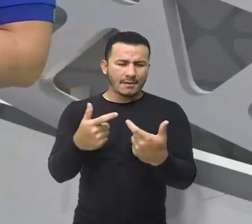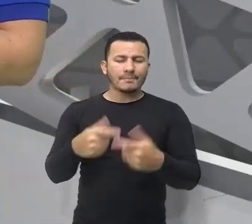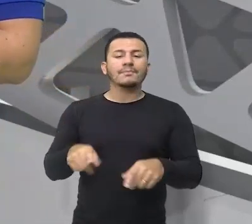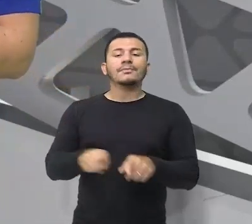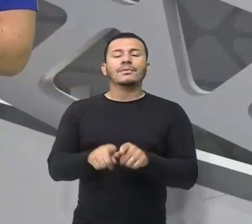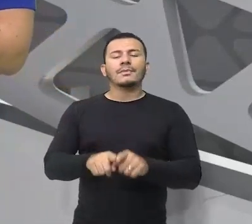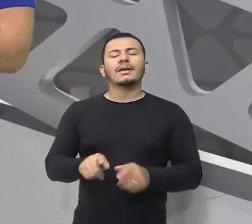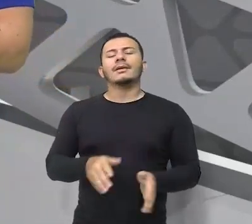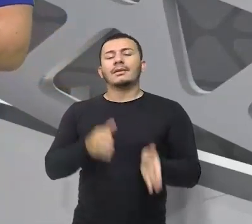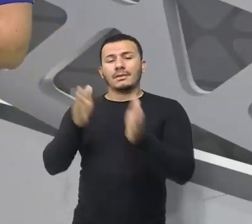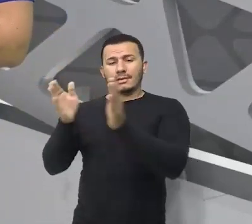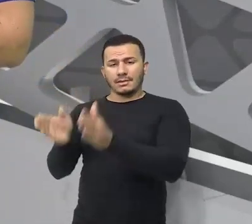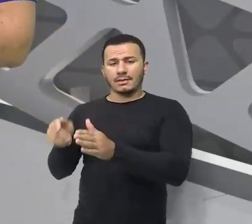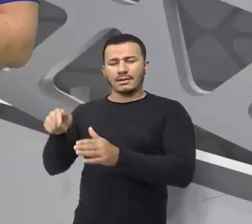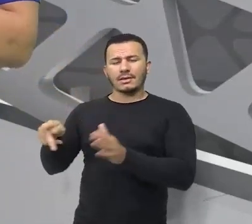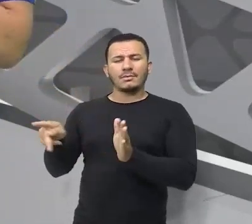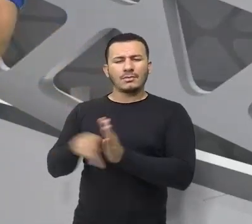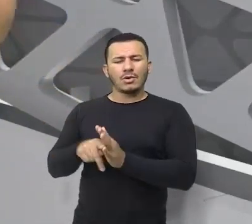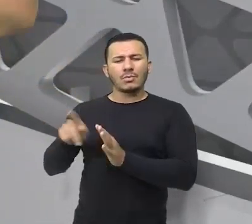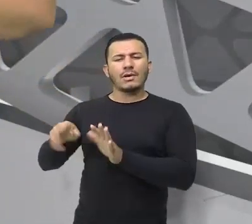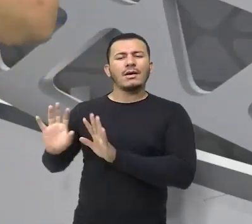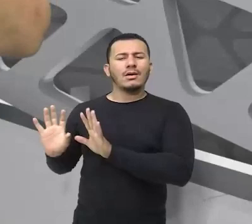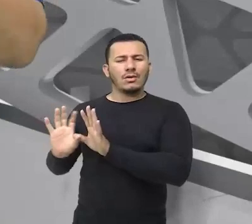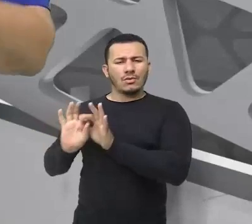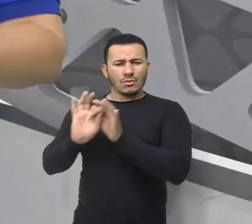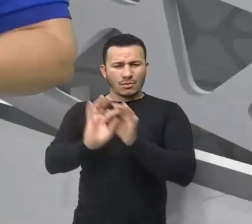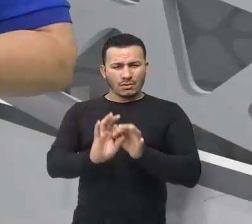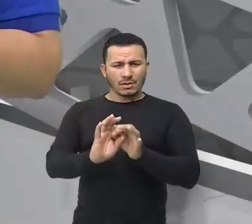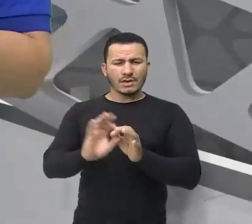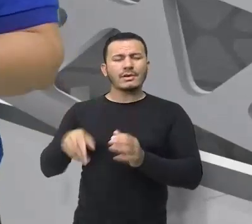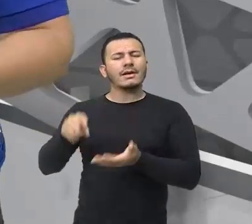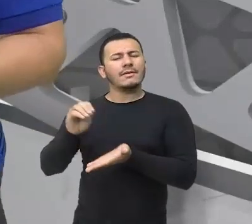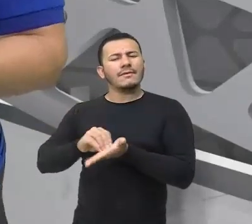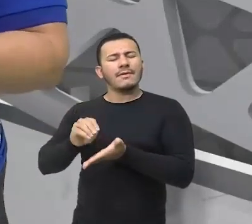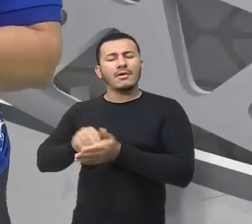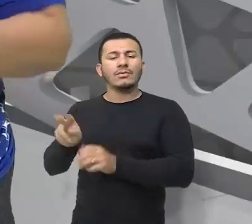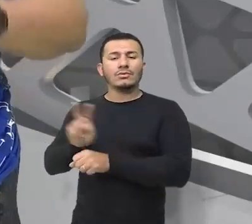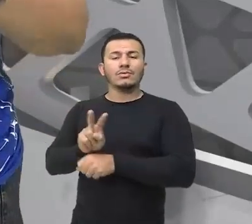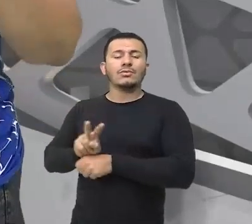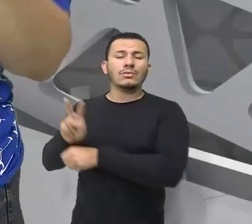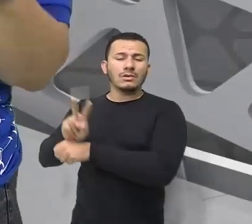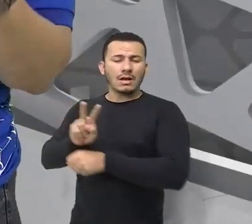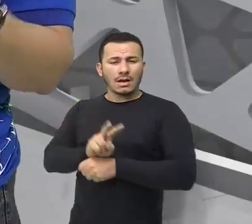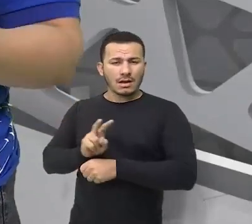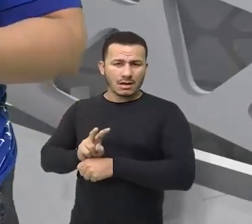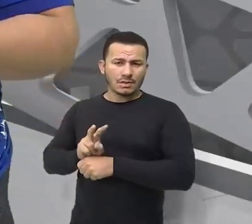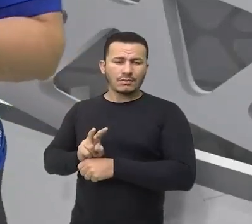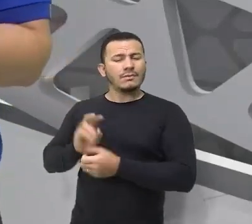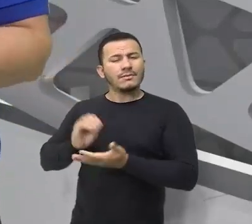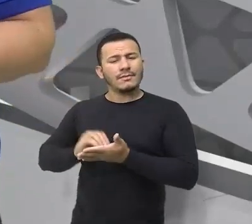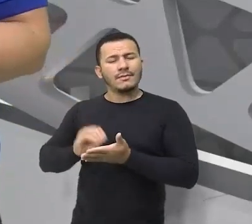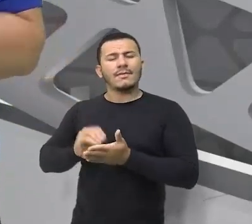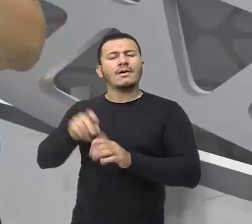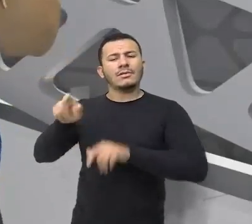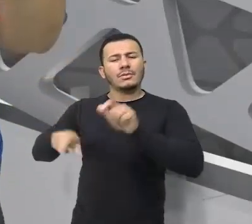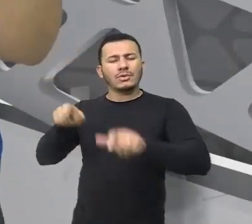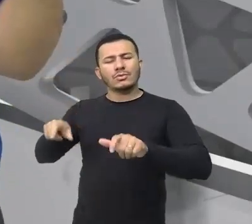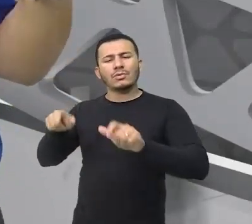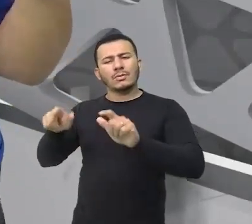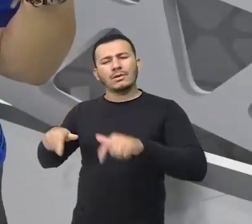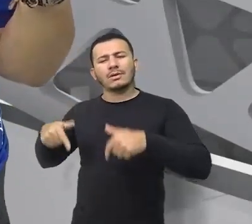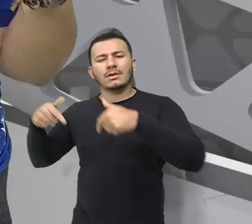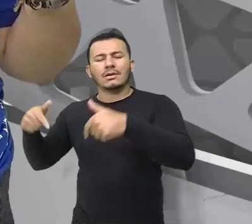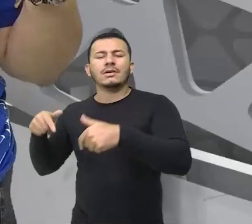e tem aqui o contexto da questão da falta de preservação, falta do interesse em preservar